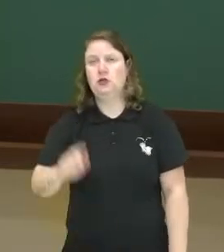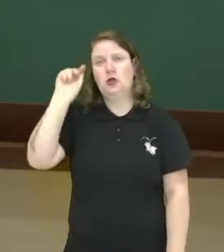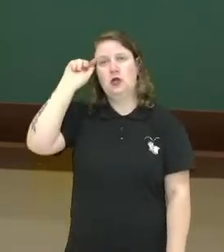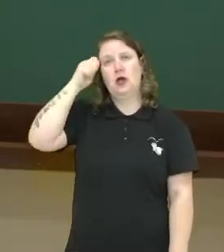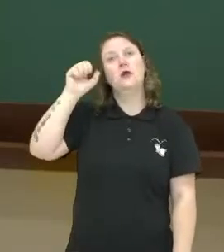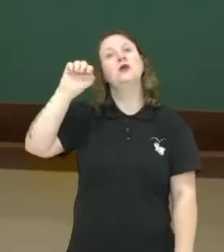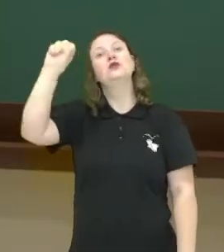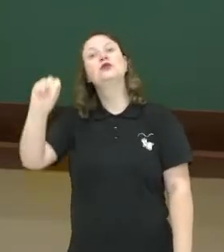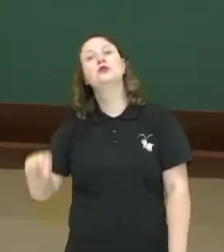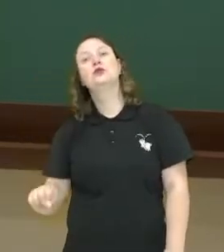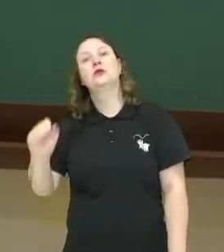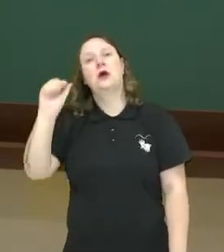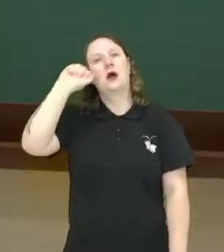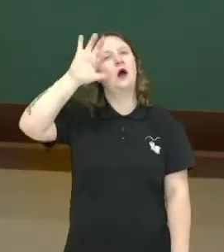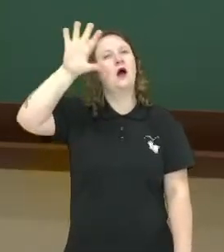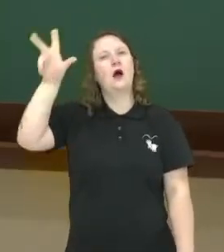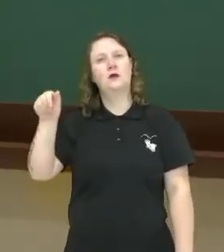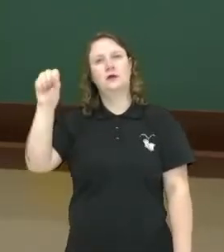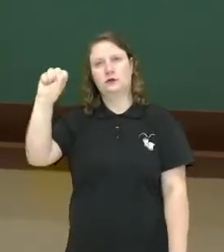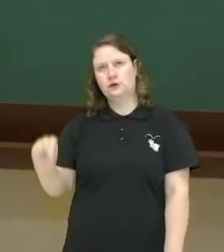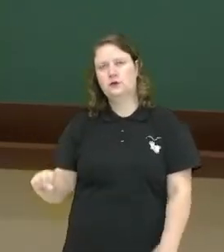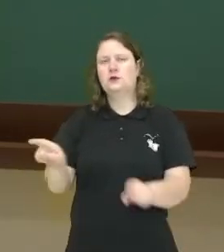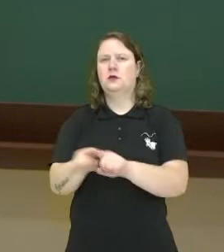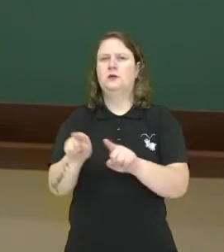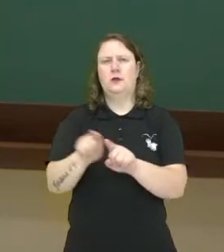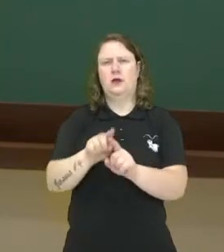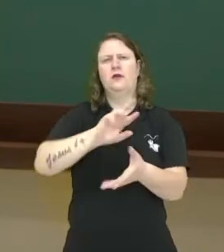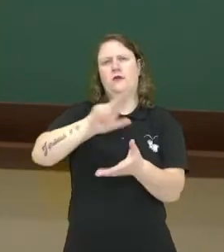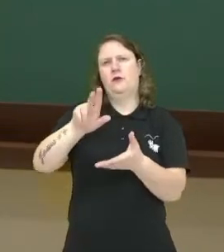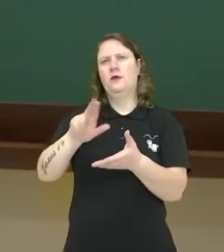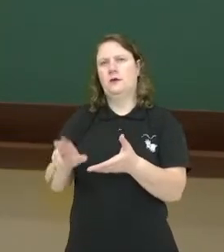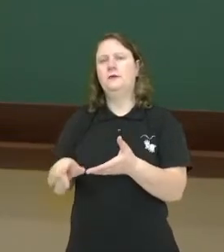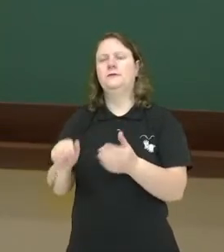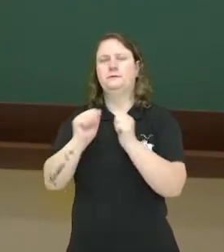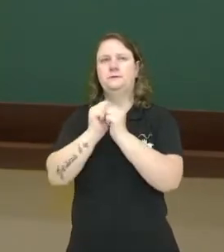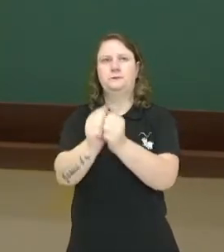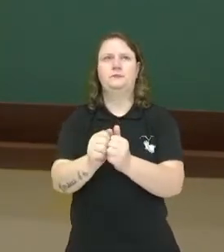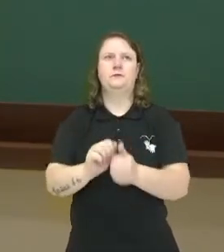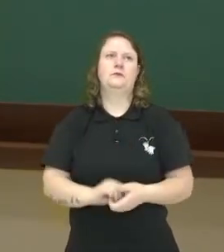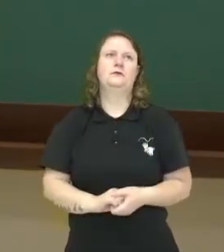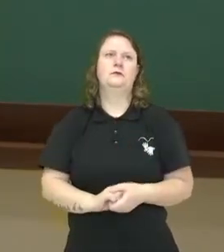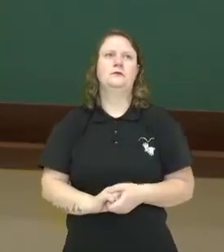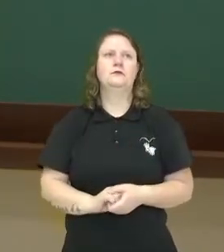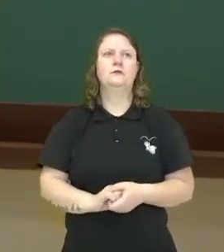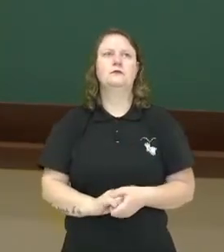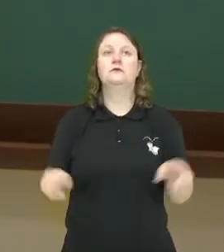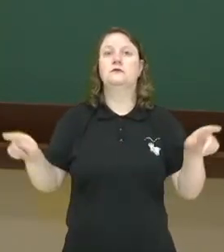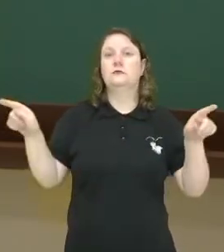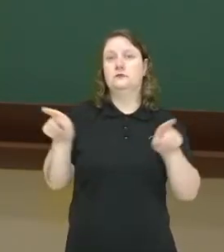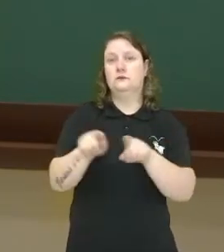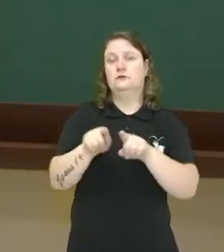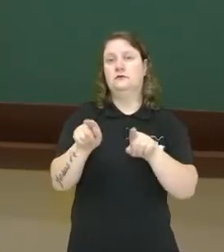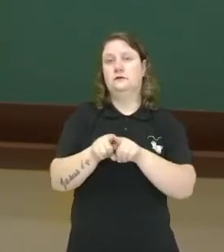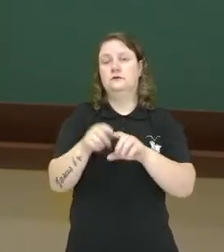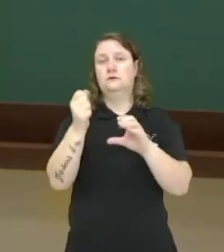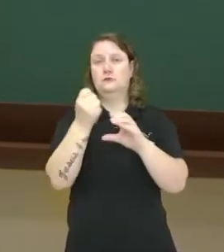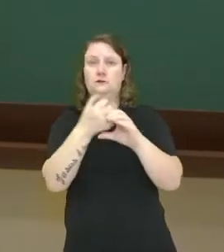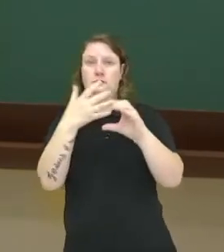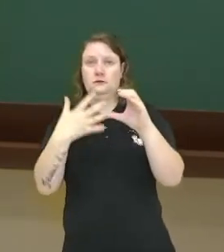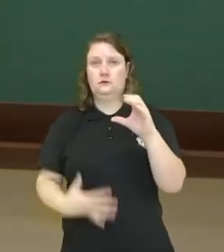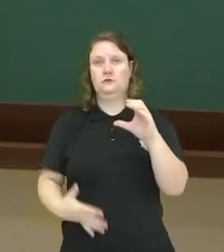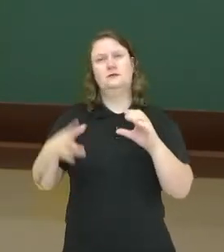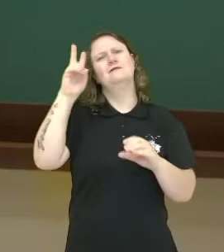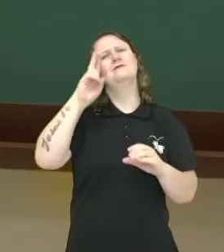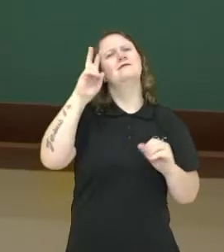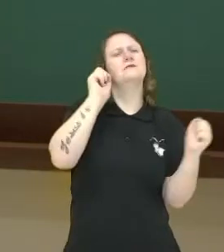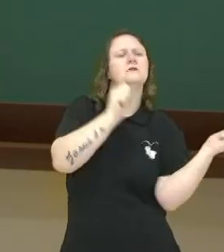fazem parte desse grupo de países aí de potências emergentes, né? E aí nós temos também características